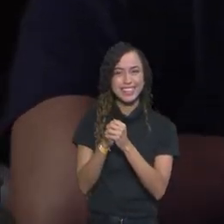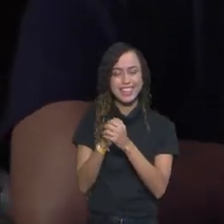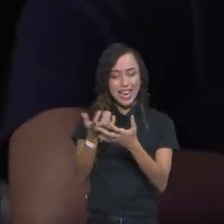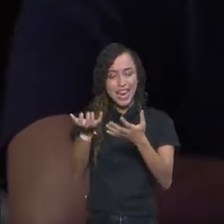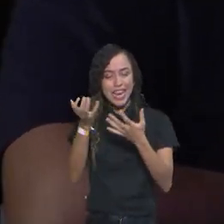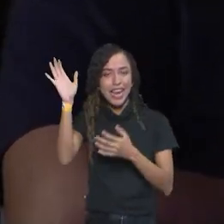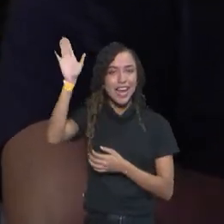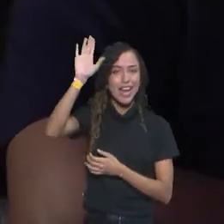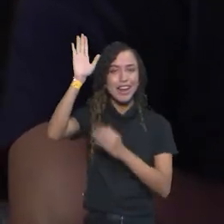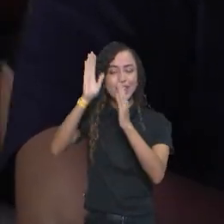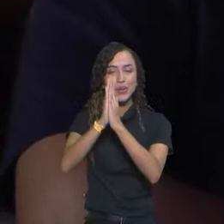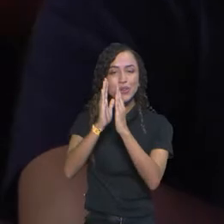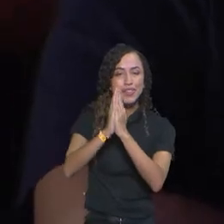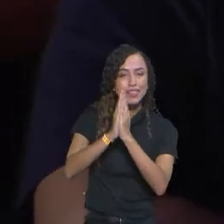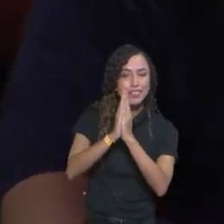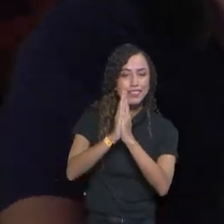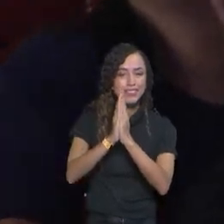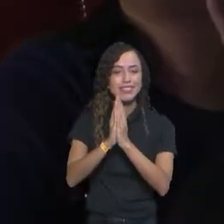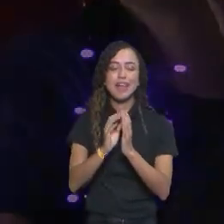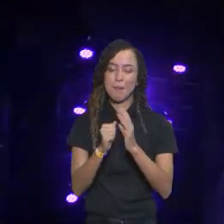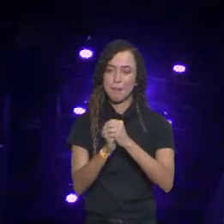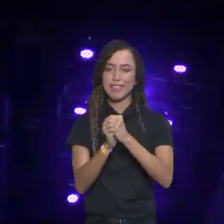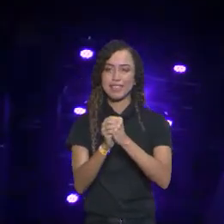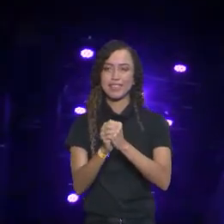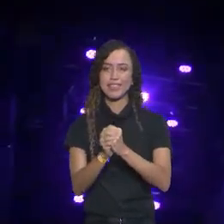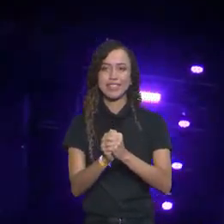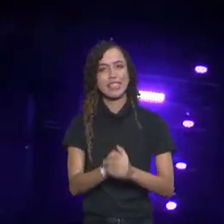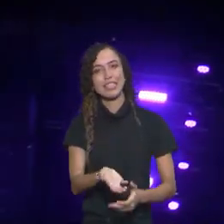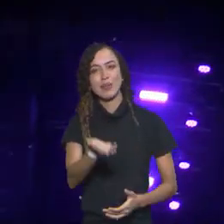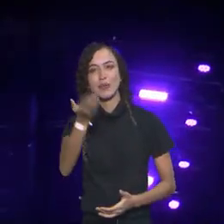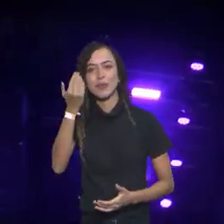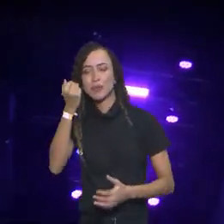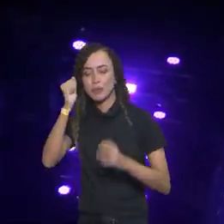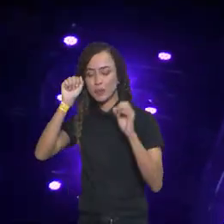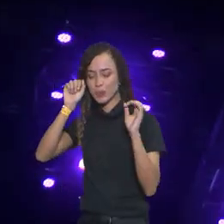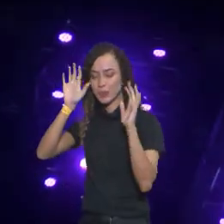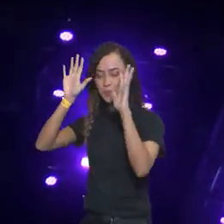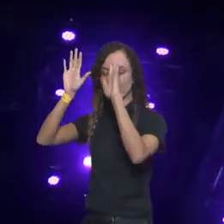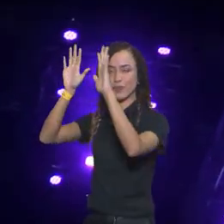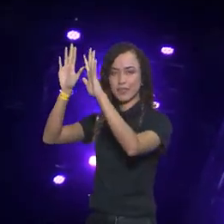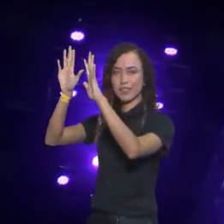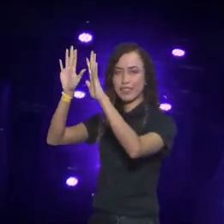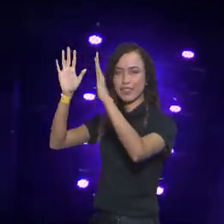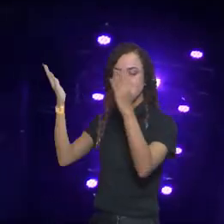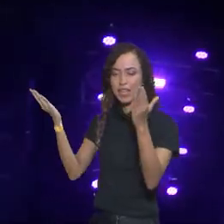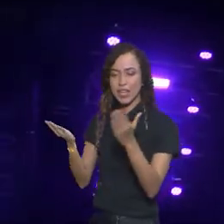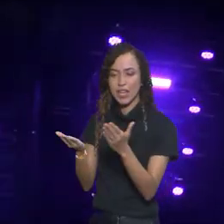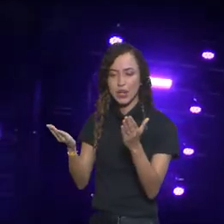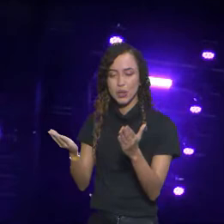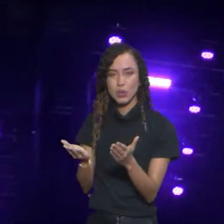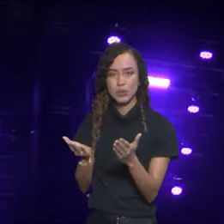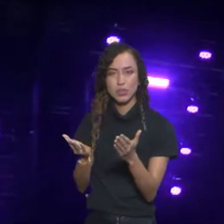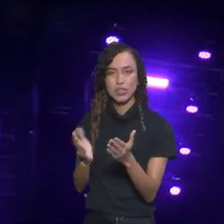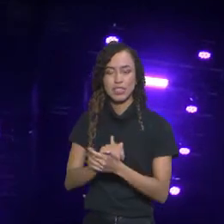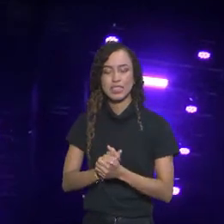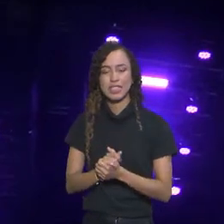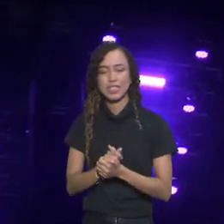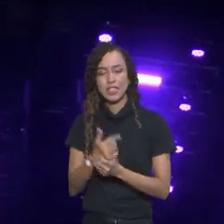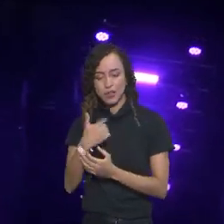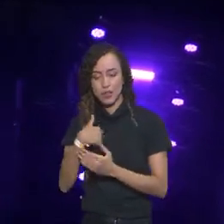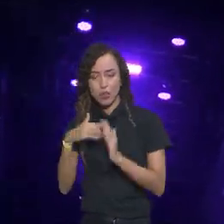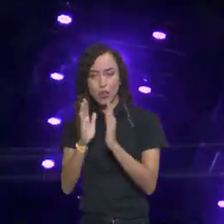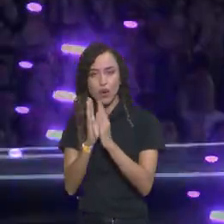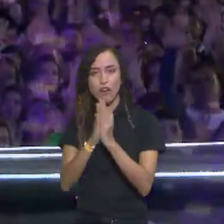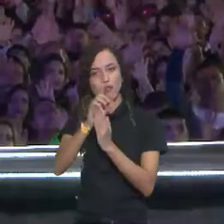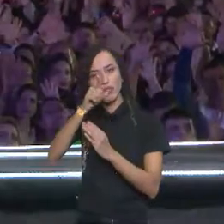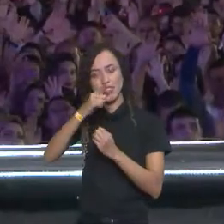quantos querem fazer essa oração comigo Amém então Estenda a sua mão enquanto eu oro você vai dizer para ele Senhor